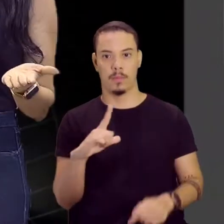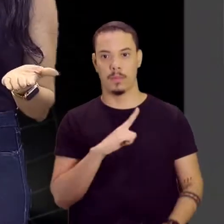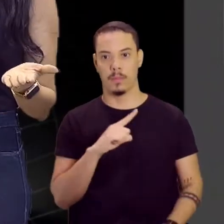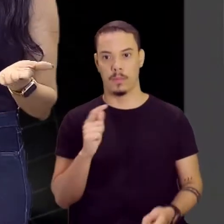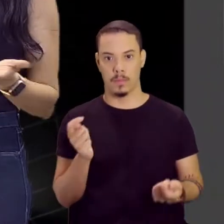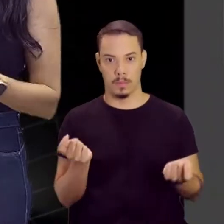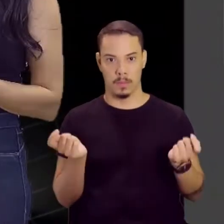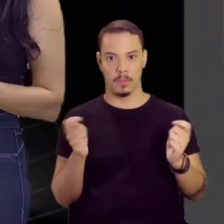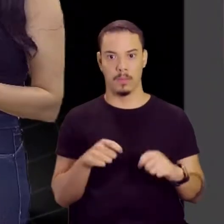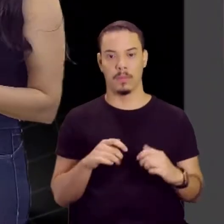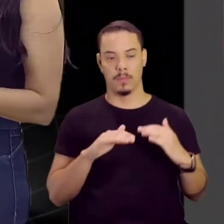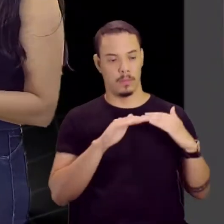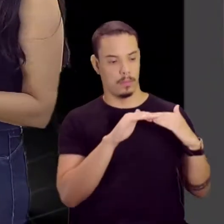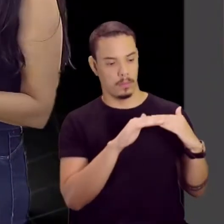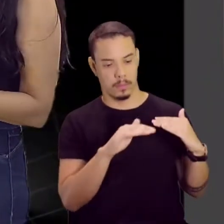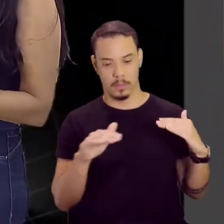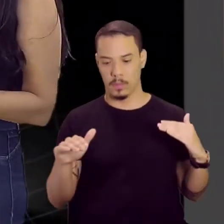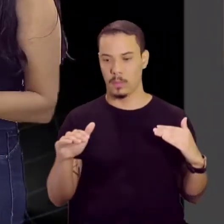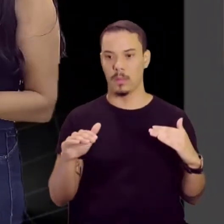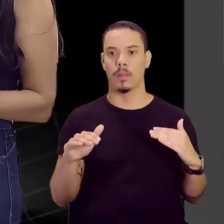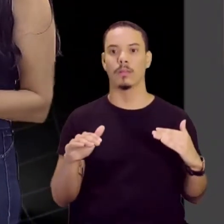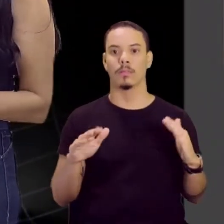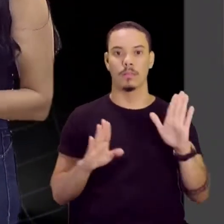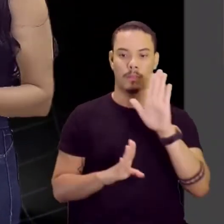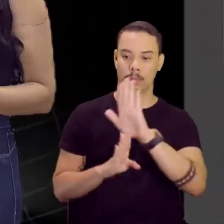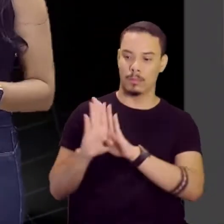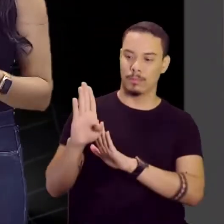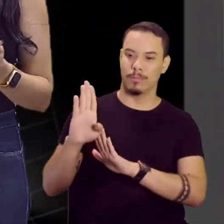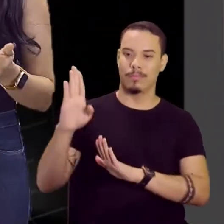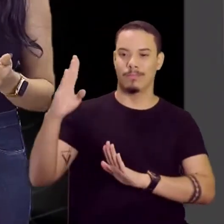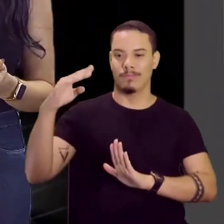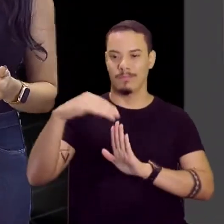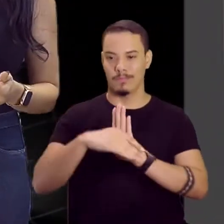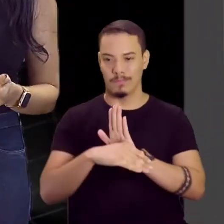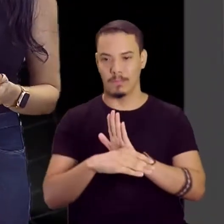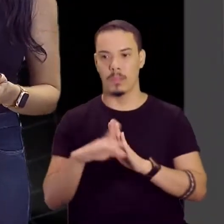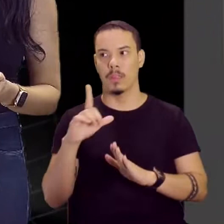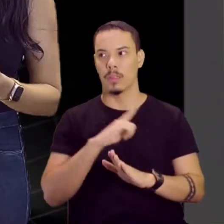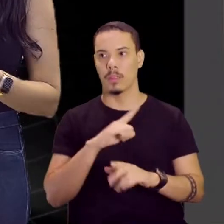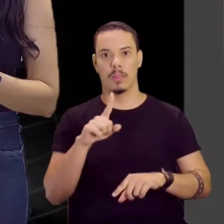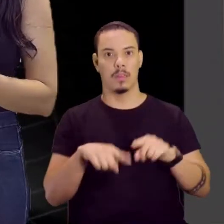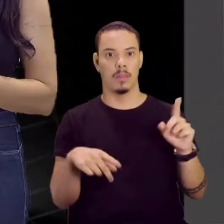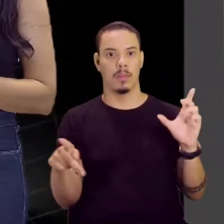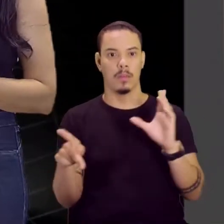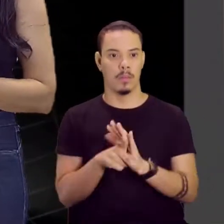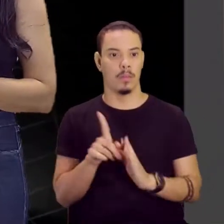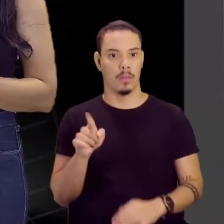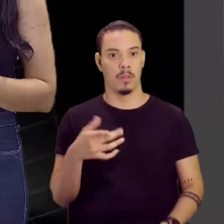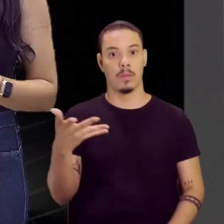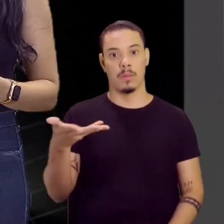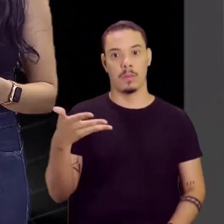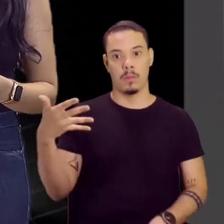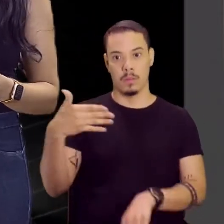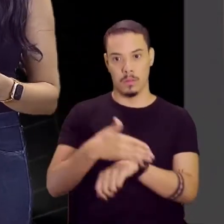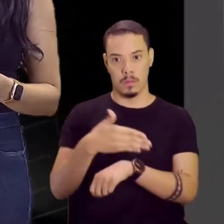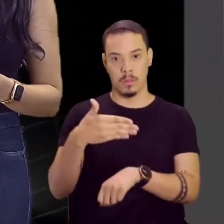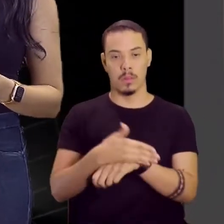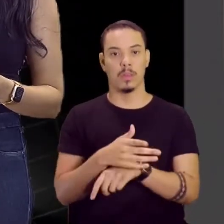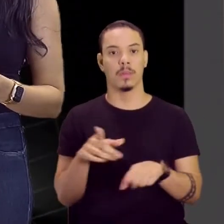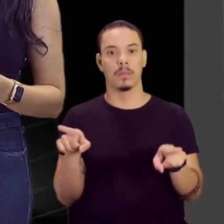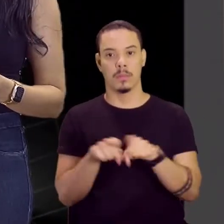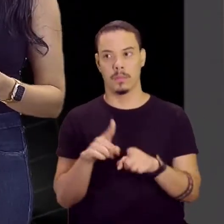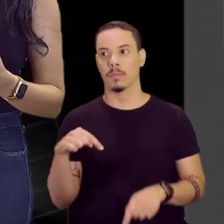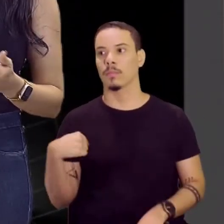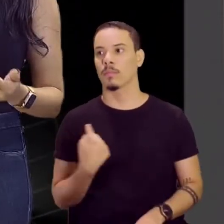pode ser retilíneo, a gente estava trabalhando na horizontal, né, Décio? Nós temos uma aceleração escalar que ela é constante, e também nós